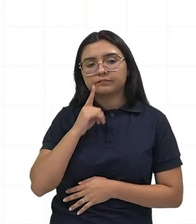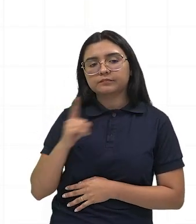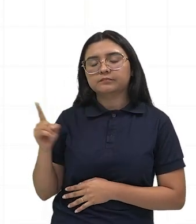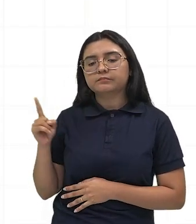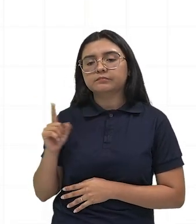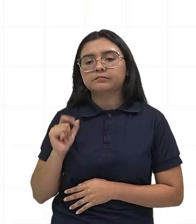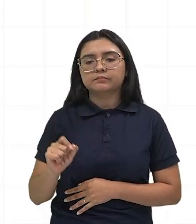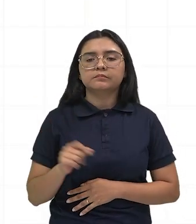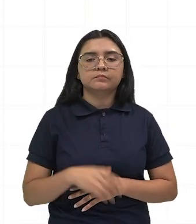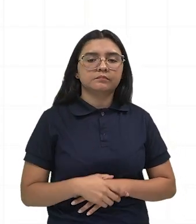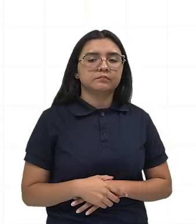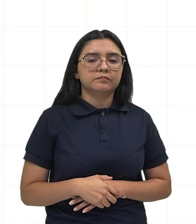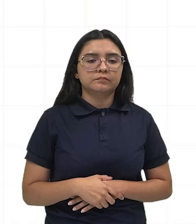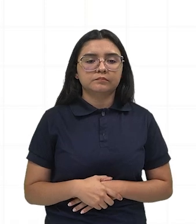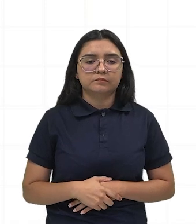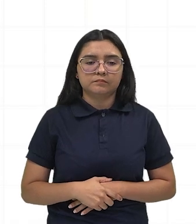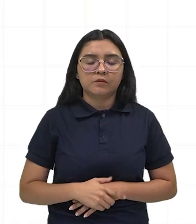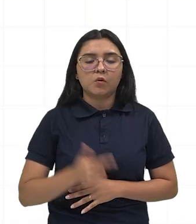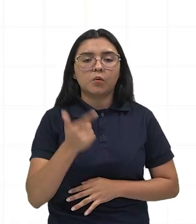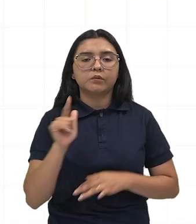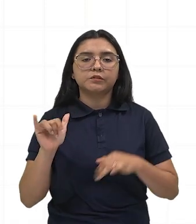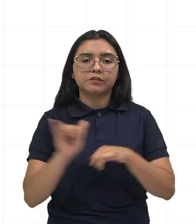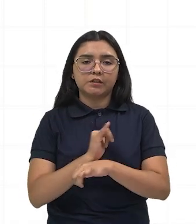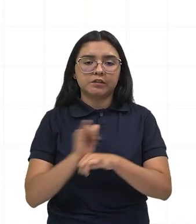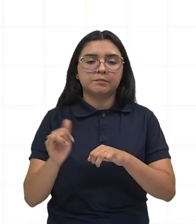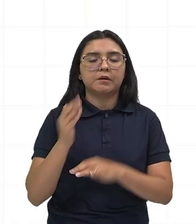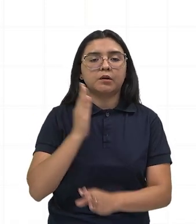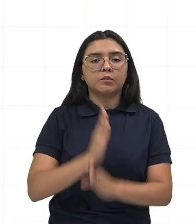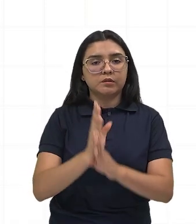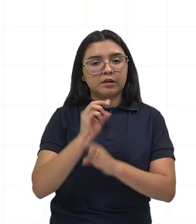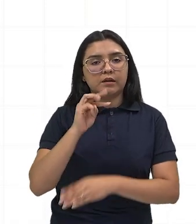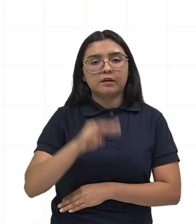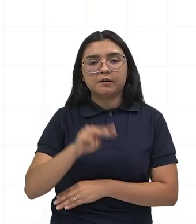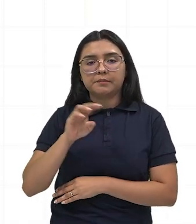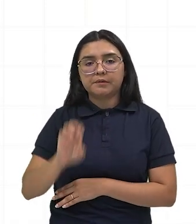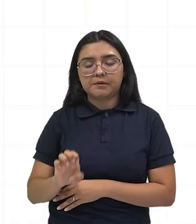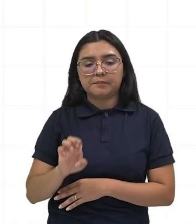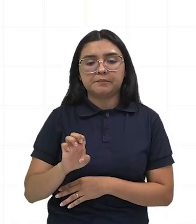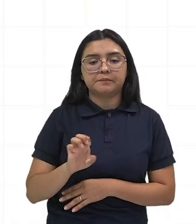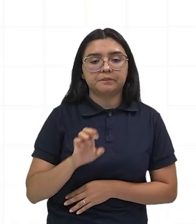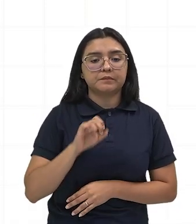é reforçando uma outra maneira, né, que você pode fazer para o